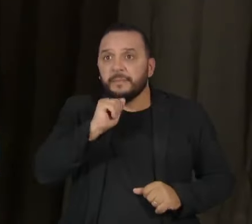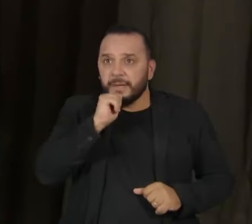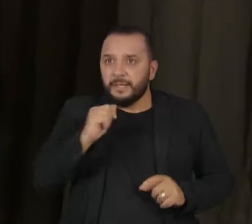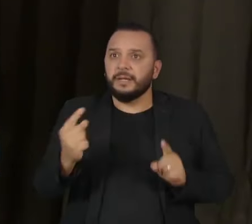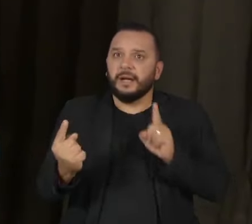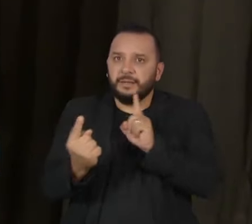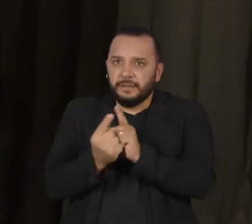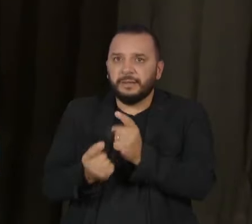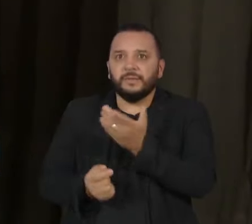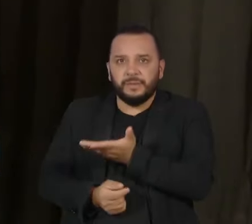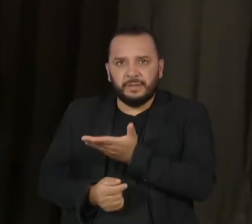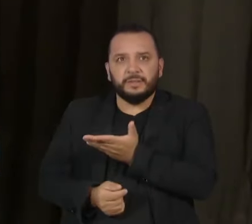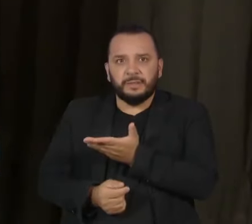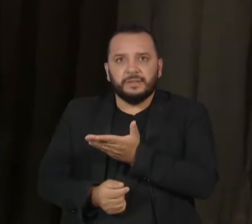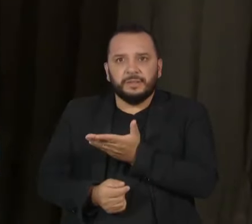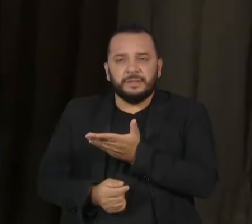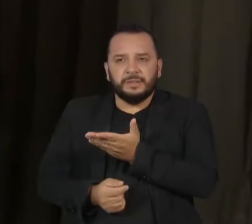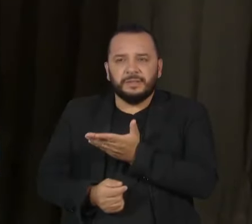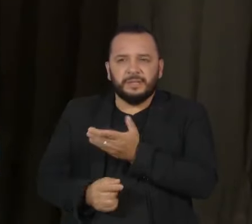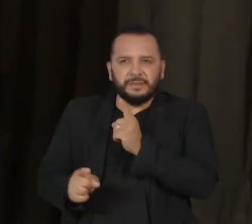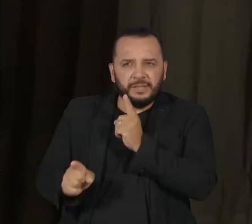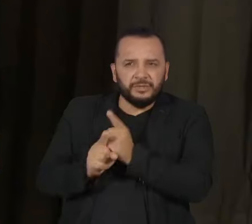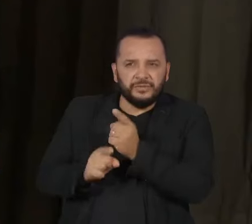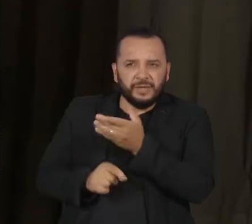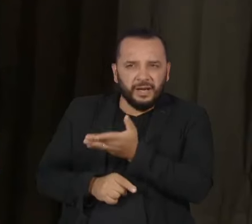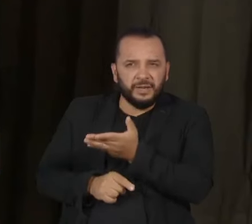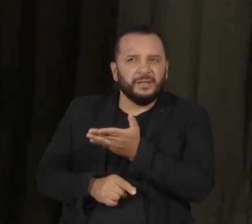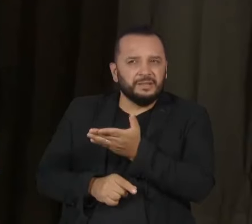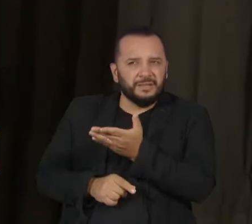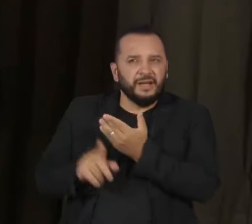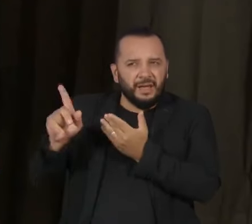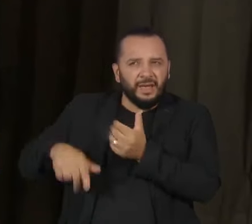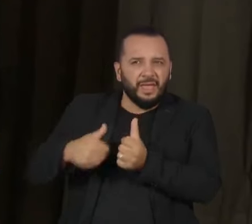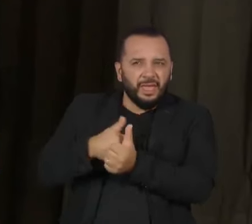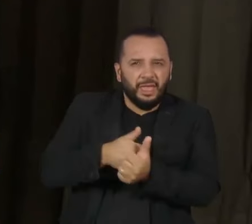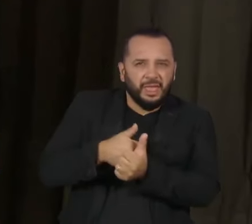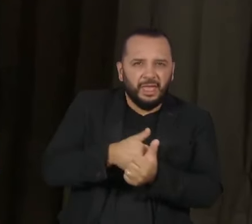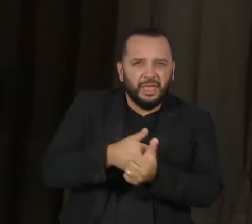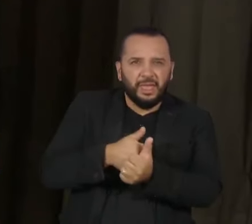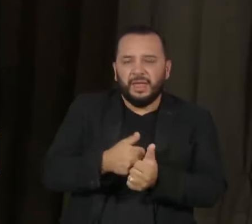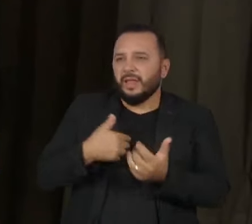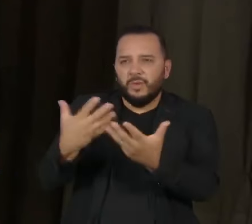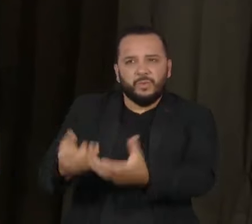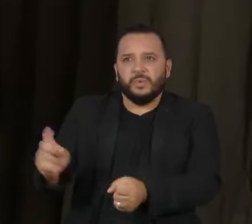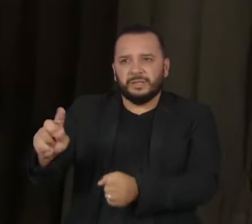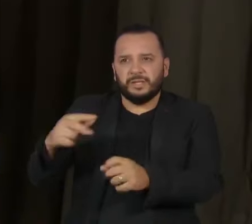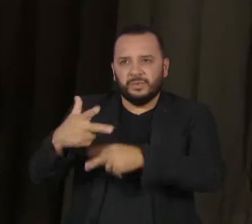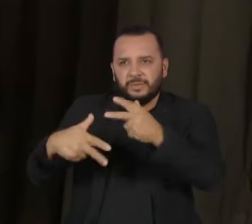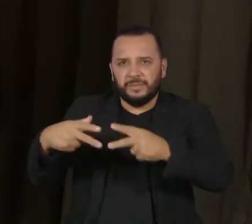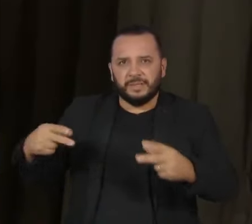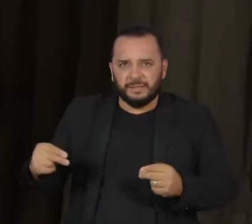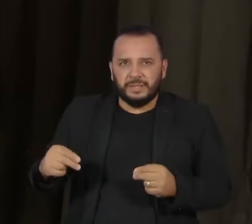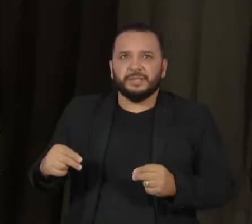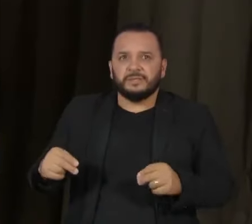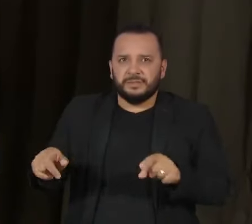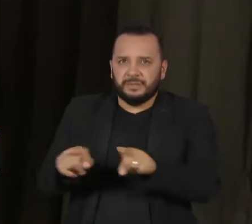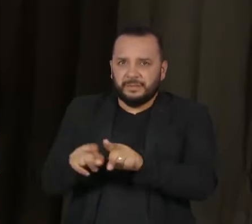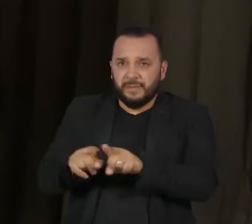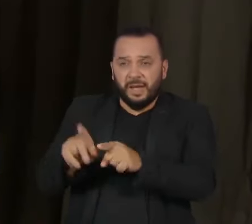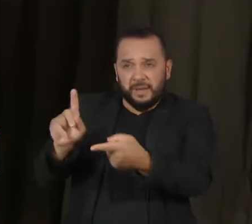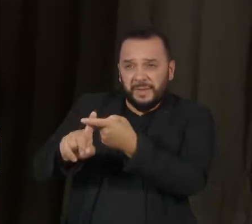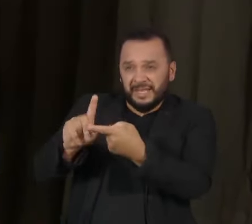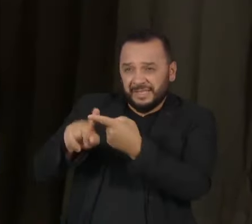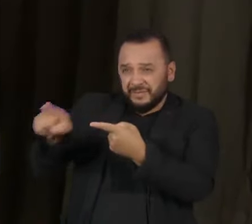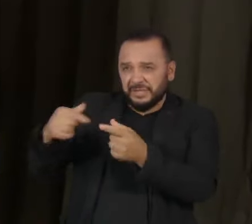ele e identificaram, né, na hora, e não aceitaram o presente e ameaçaram dizendo que se